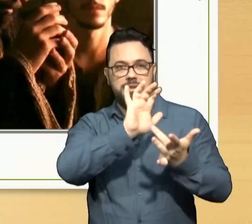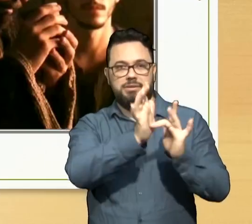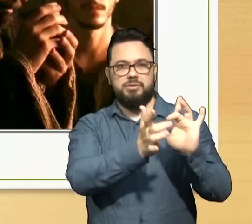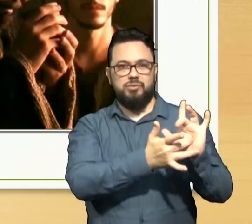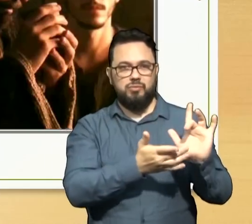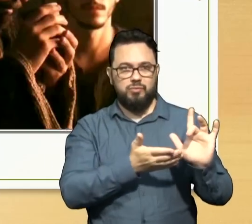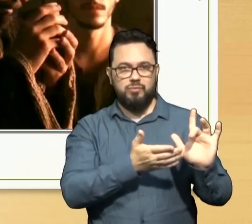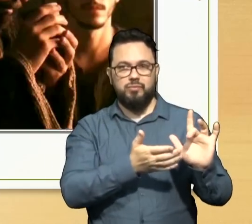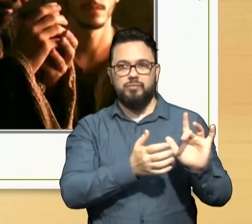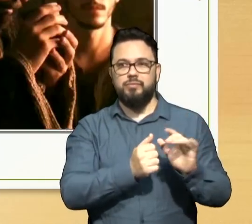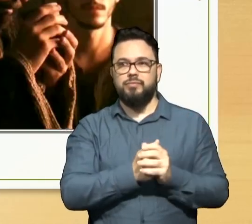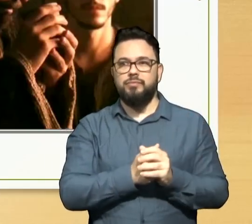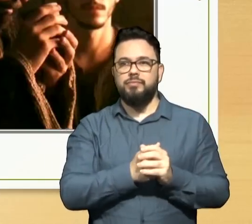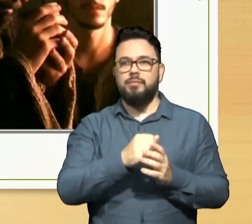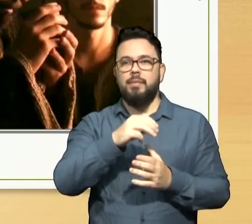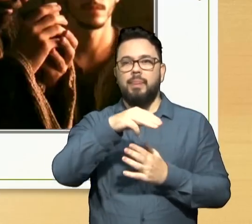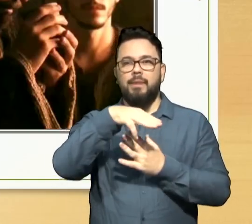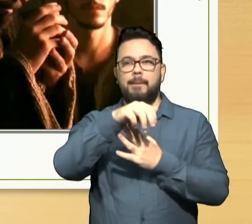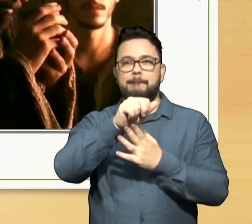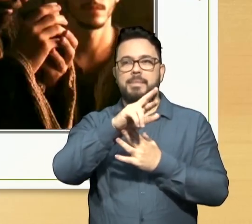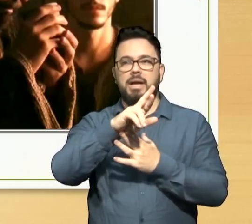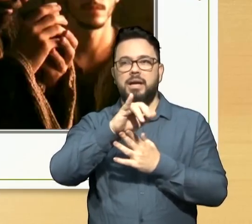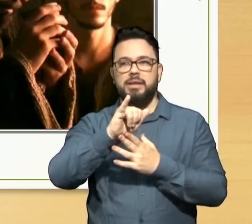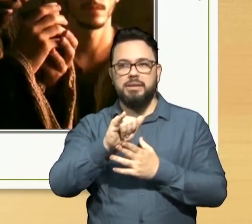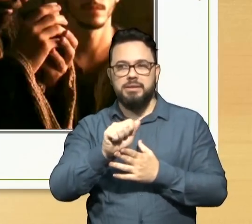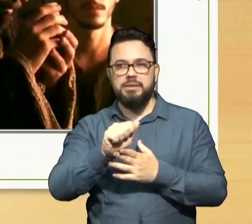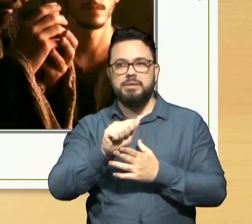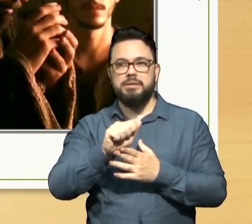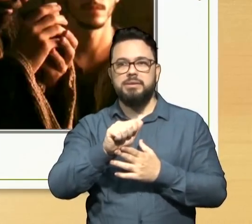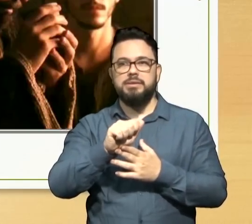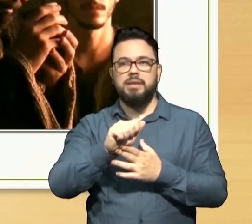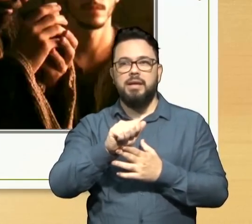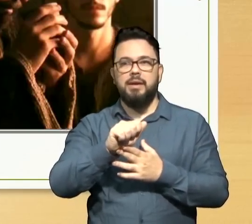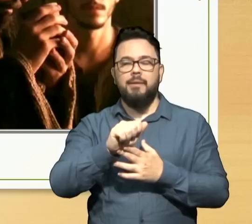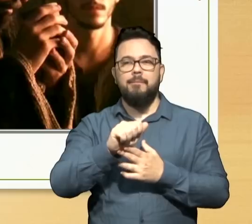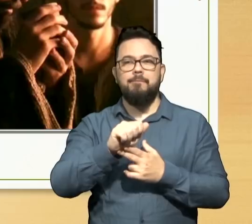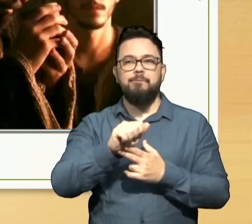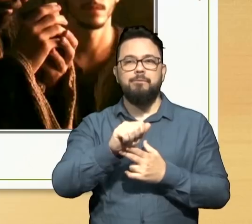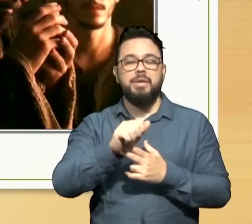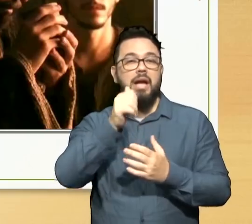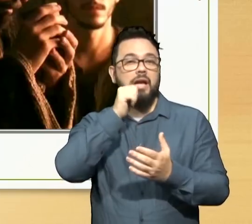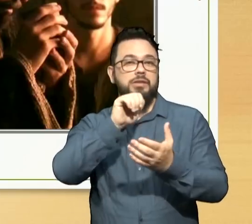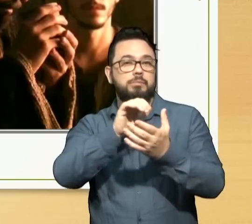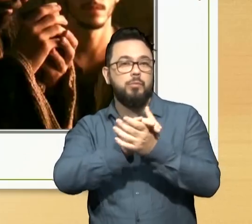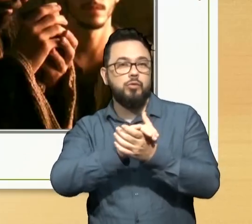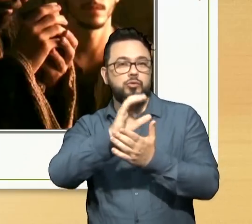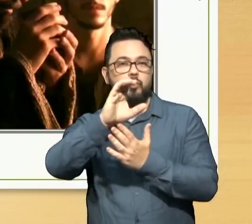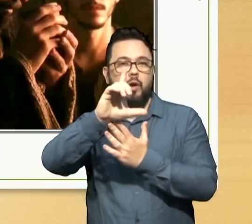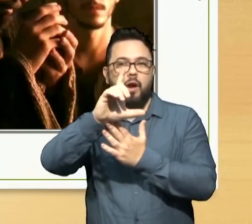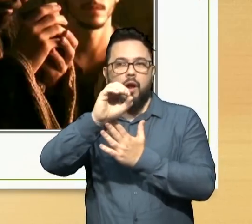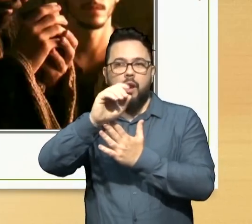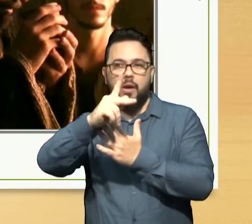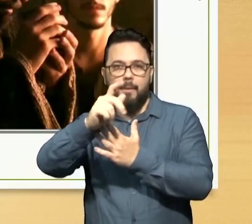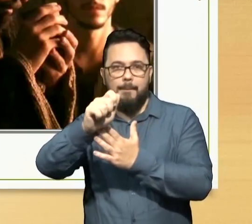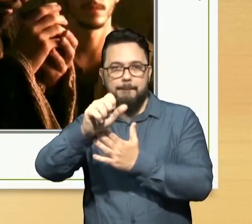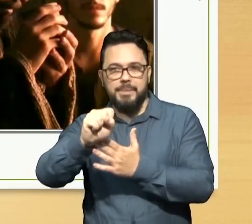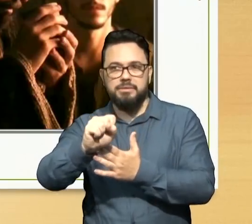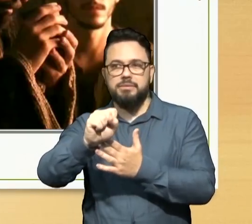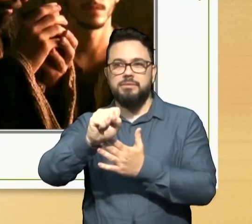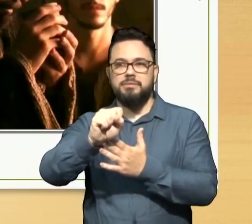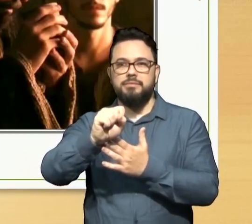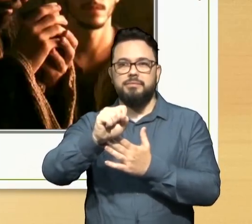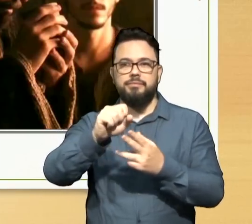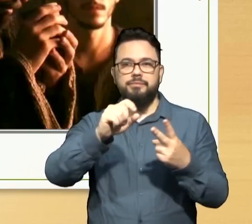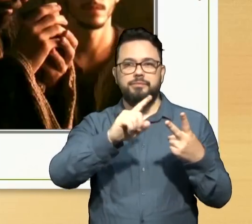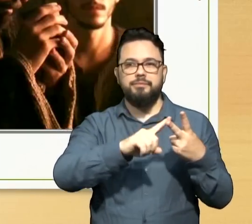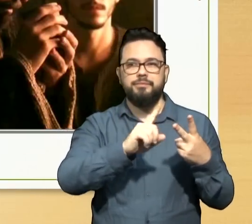Maria mulher de clop ora essa Maria mulher de clop não pode ser a mulher de Zebedeu porque ela é mulher de clop é a mãe